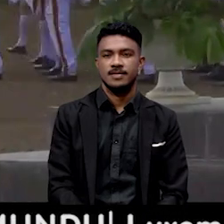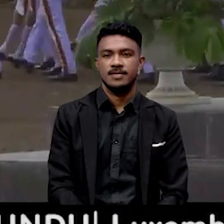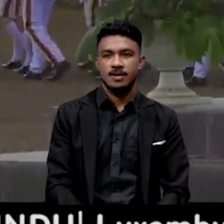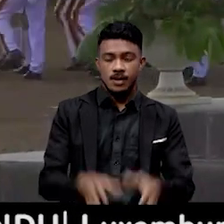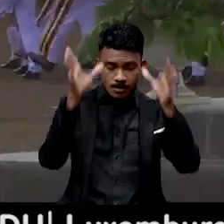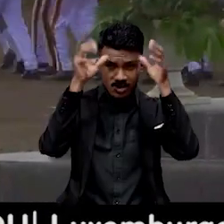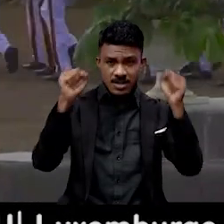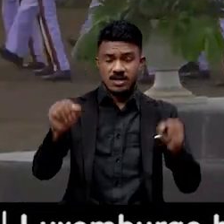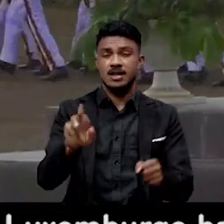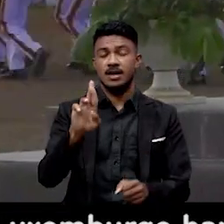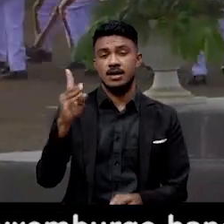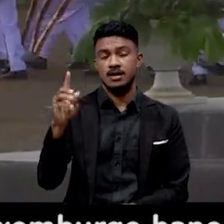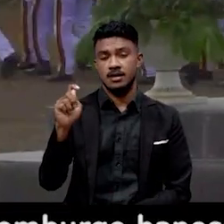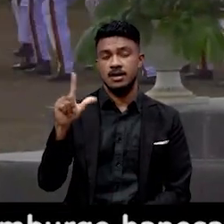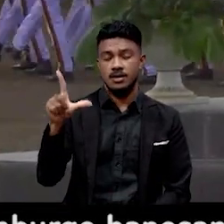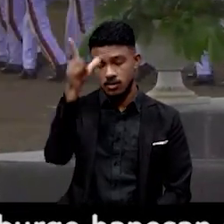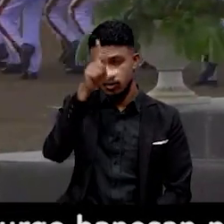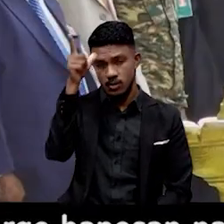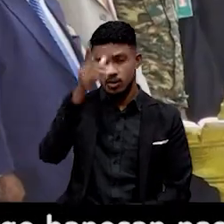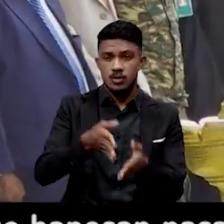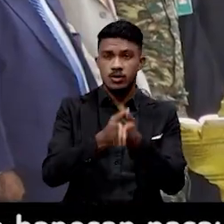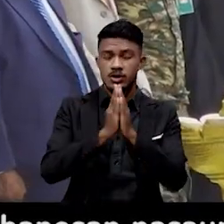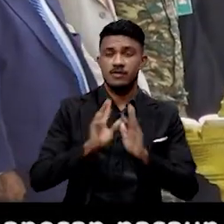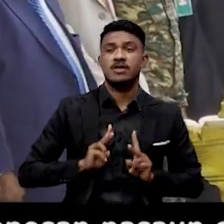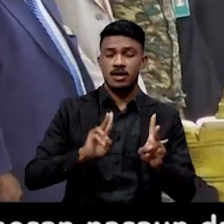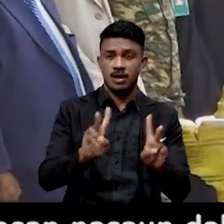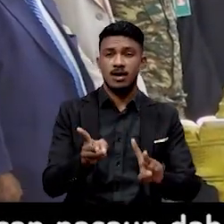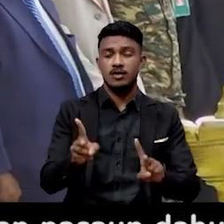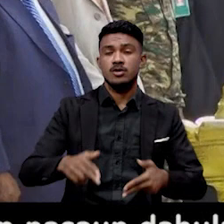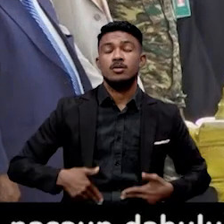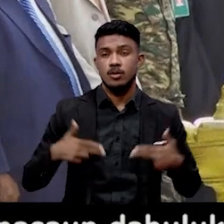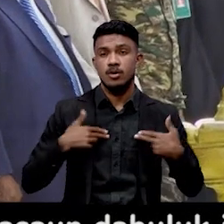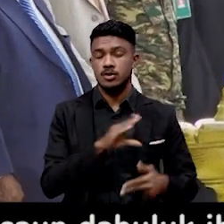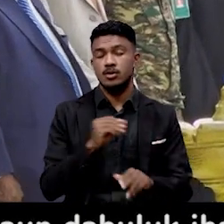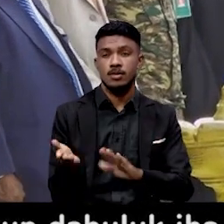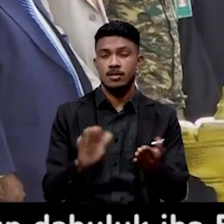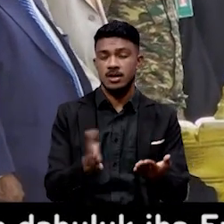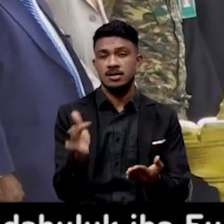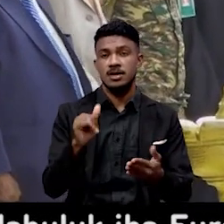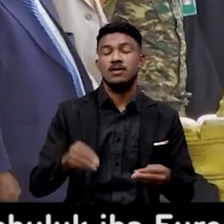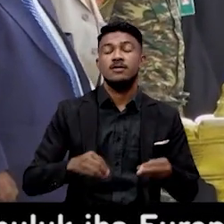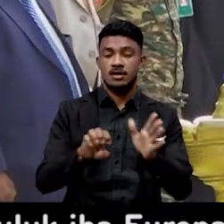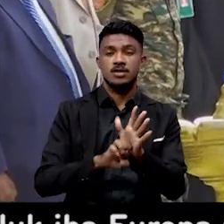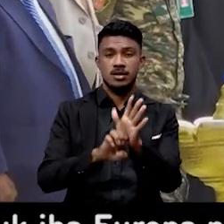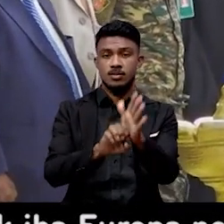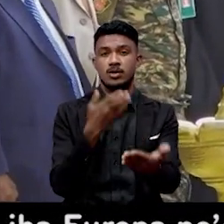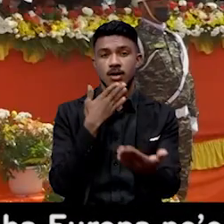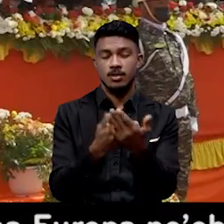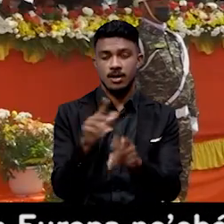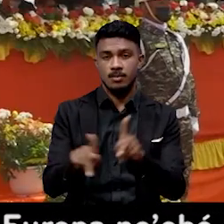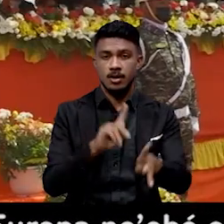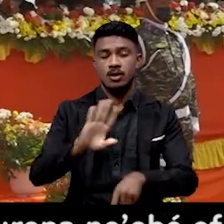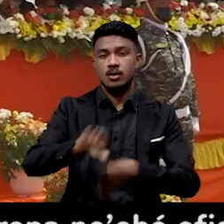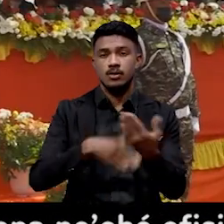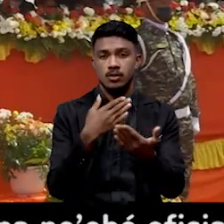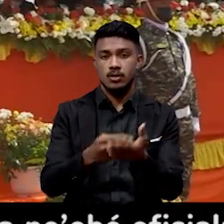Presidente da República Francisco Guterres Luolo, russo combatente no sobrevivente sira, atu sa exemplo dia ba emahotu, hori hameten unidade,